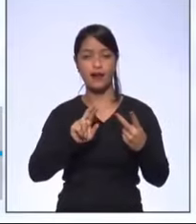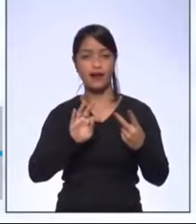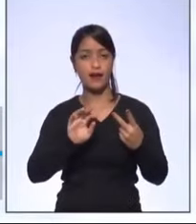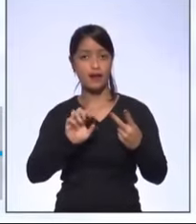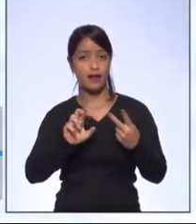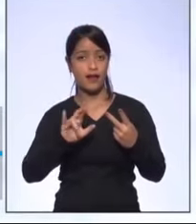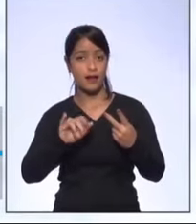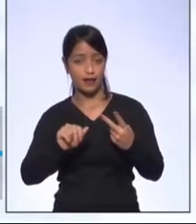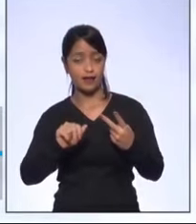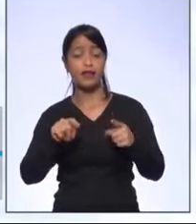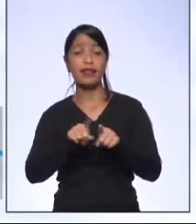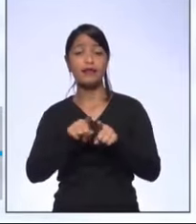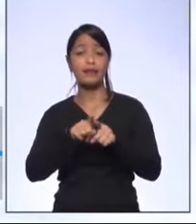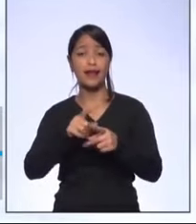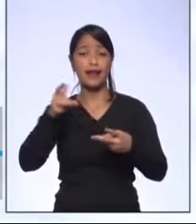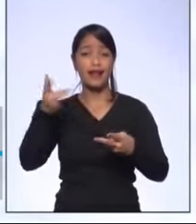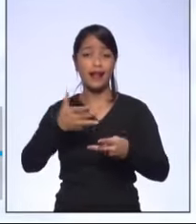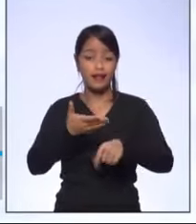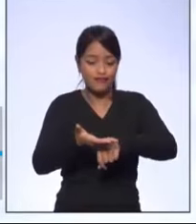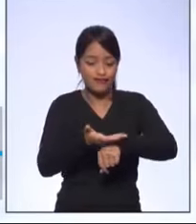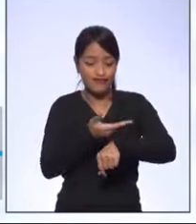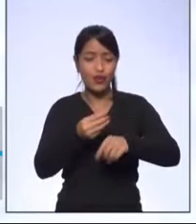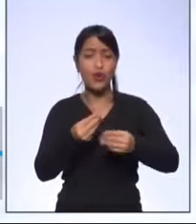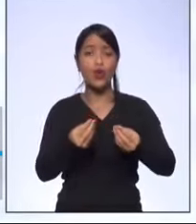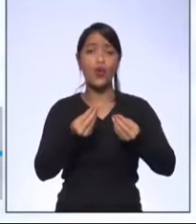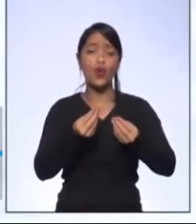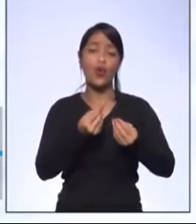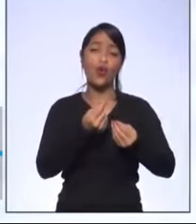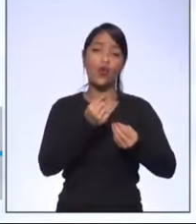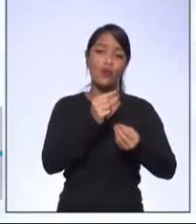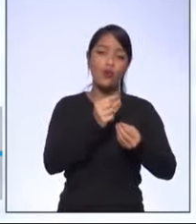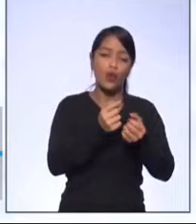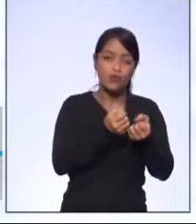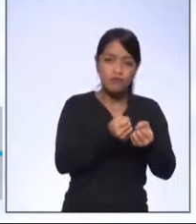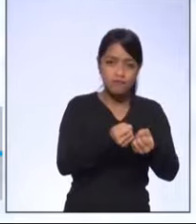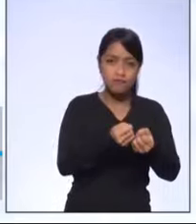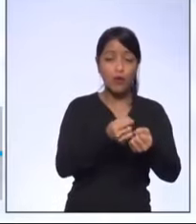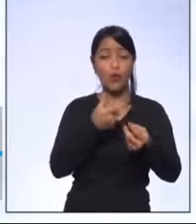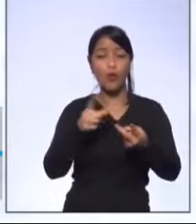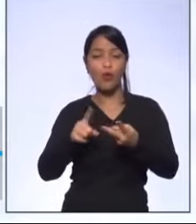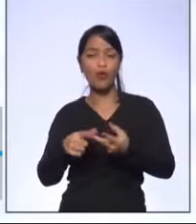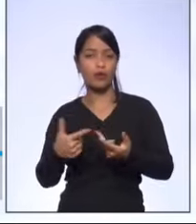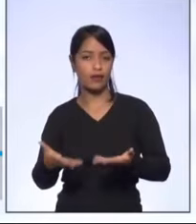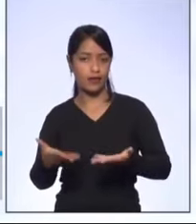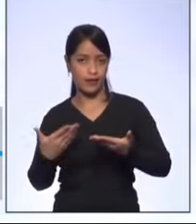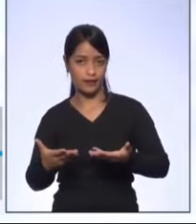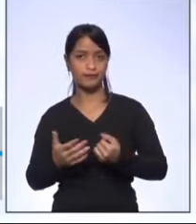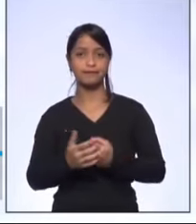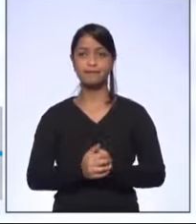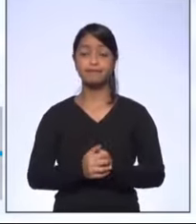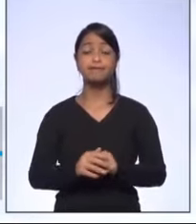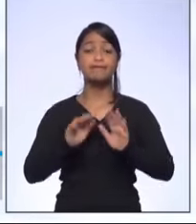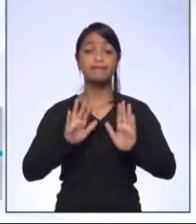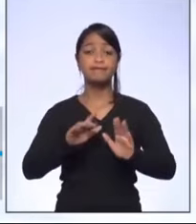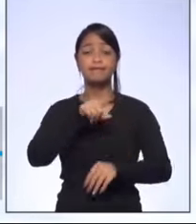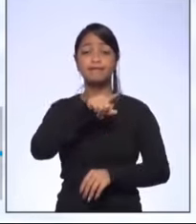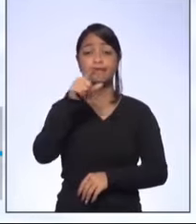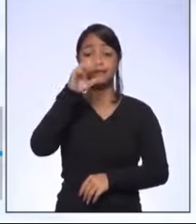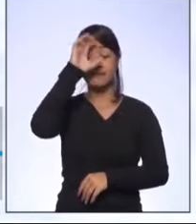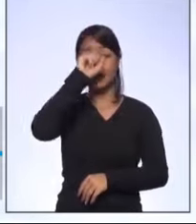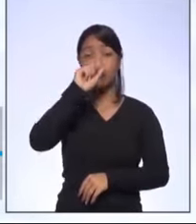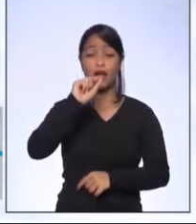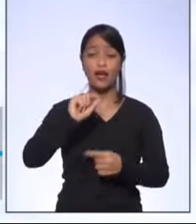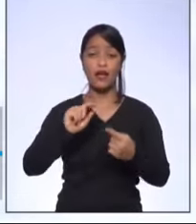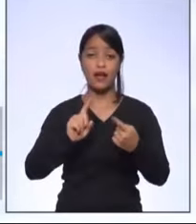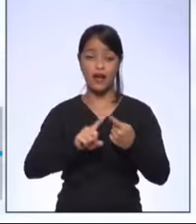rígido, o outro é um pouquinho menos rígido, mas para você saber que a artéria